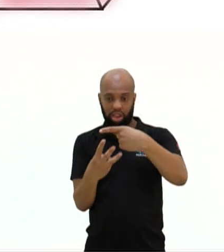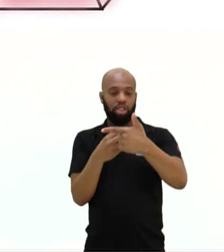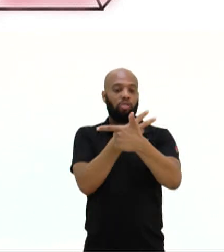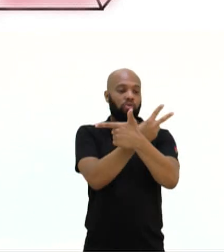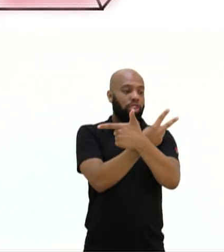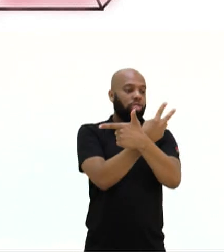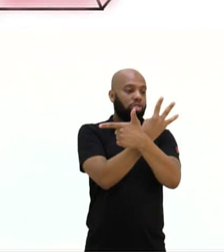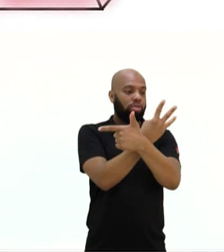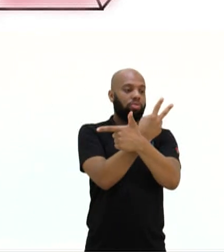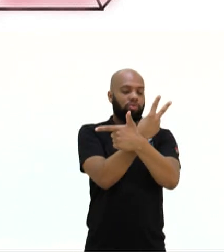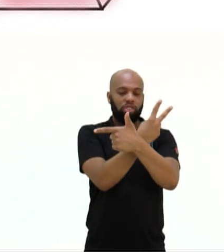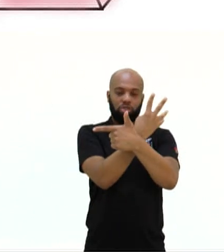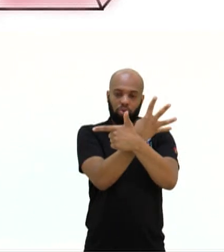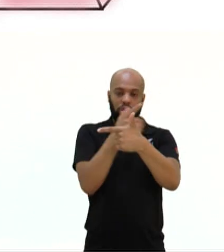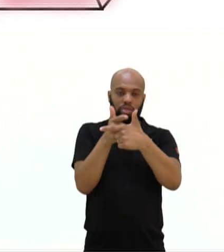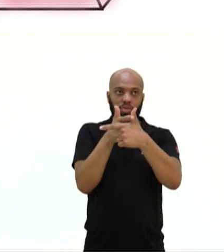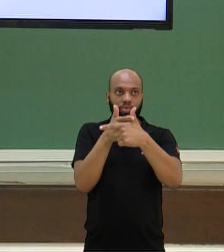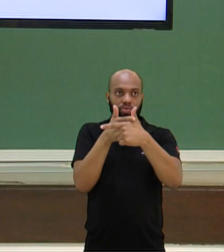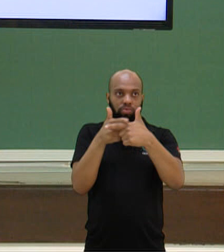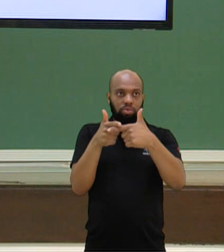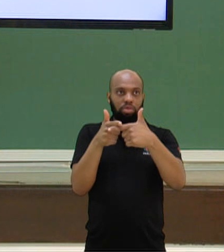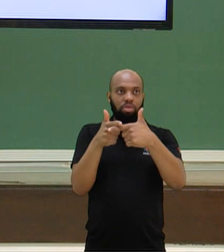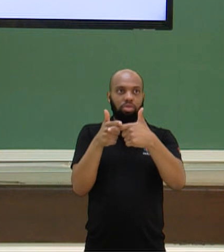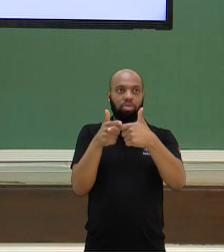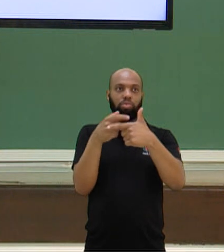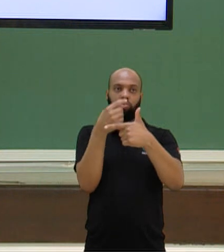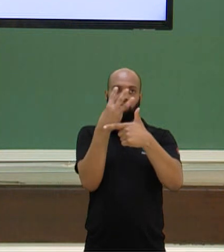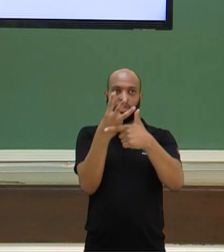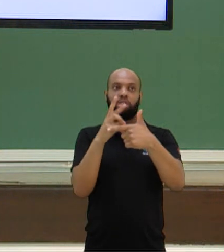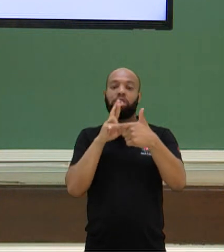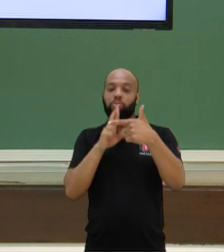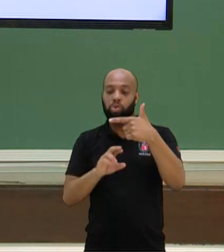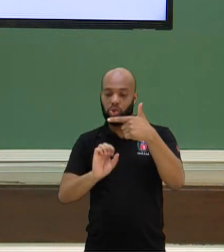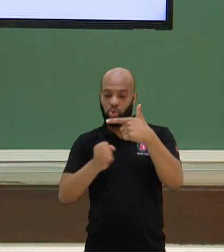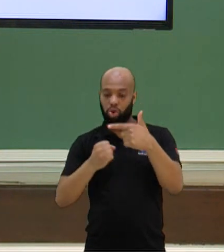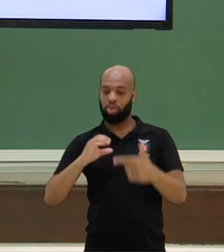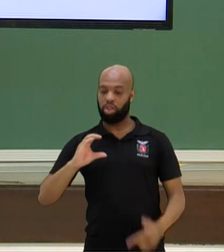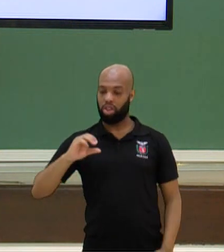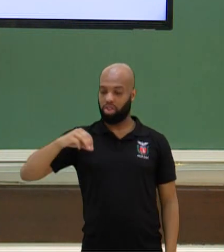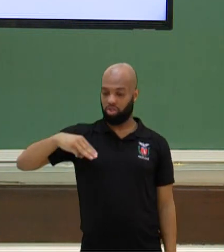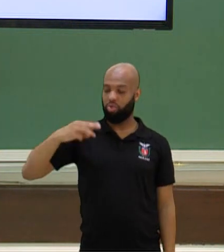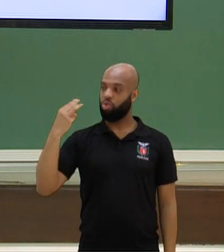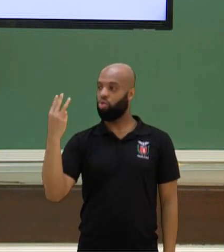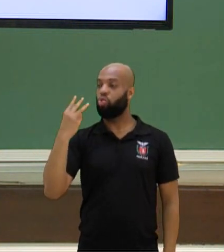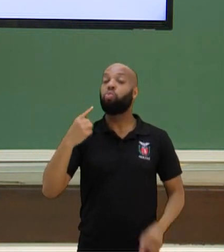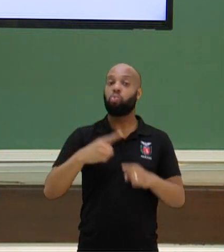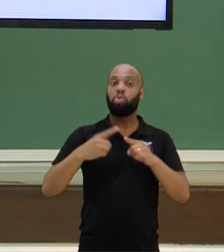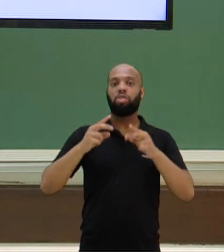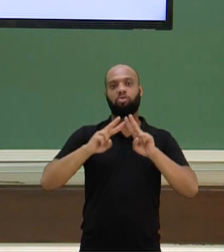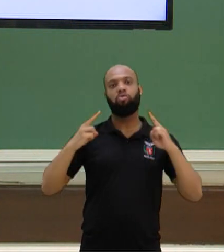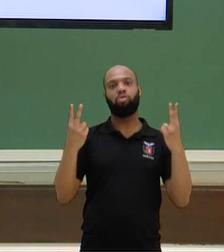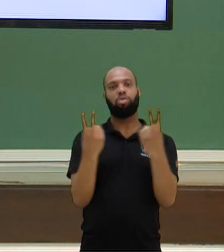8 centímetros quadrados, centímetros cúbicos, né? Porque nós estamos falando de volume. Então, nós encontramos o volume dessa pirâmide,